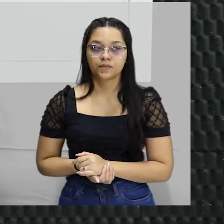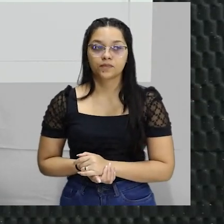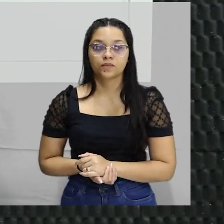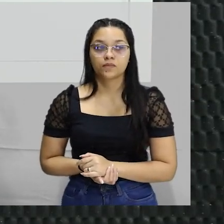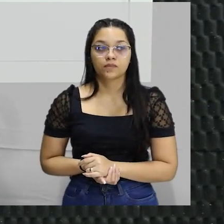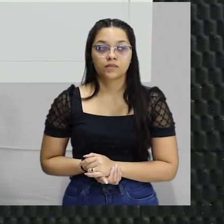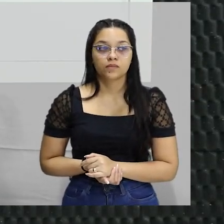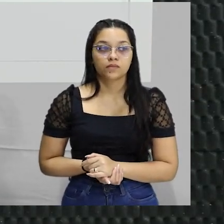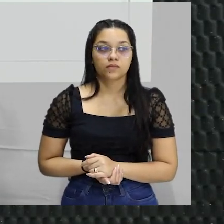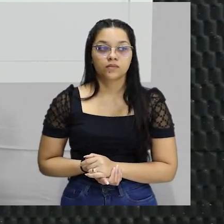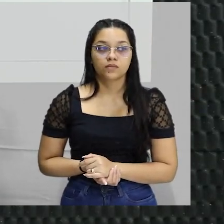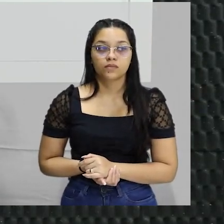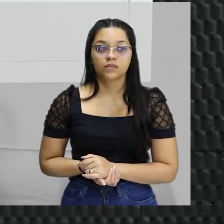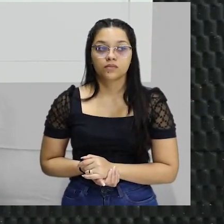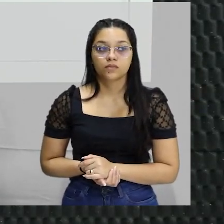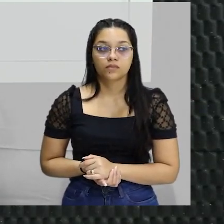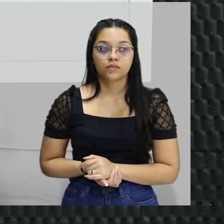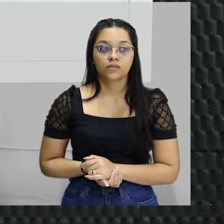essas cordas,